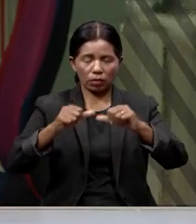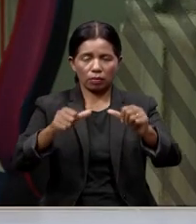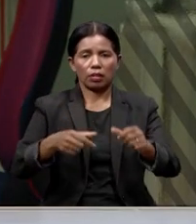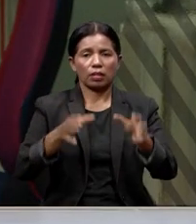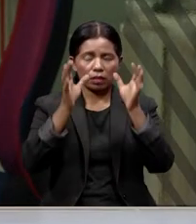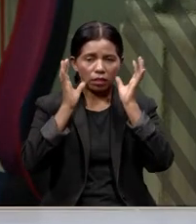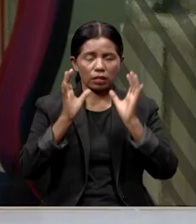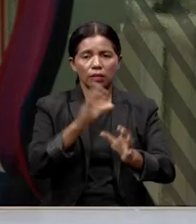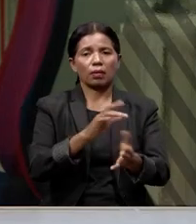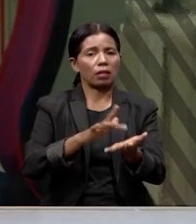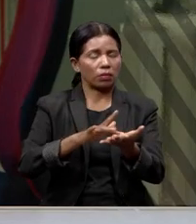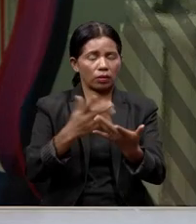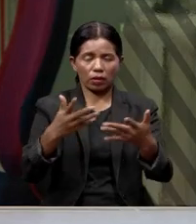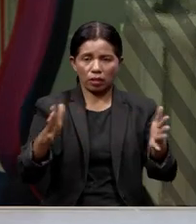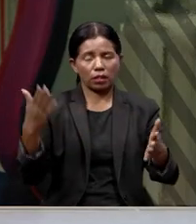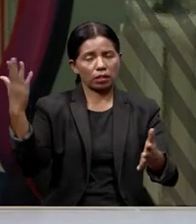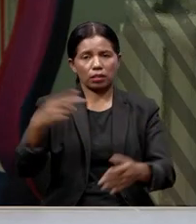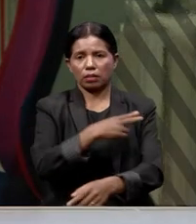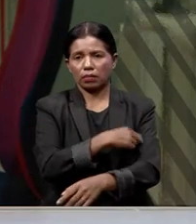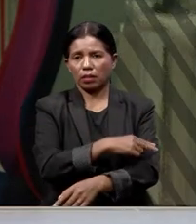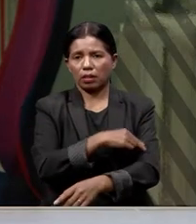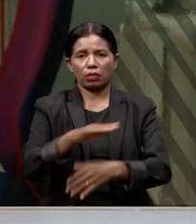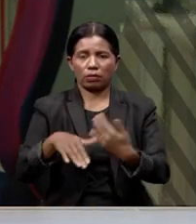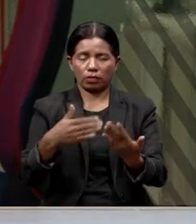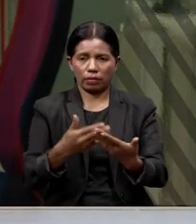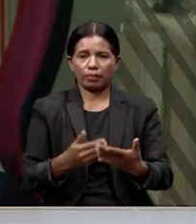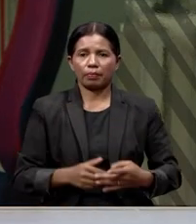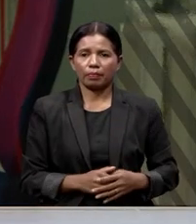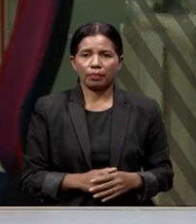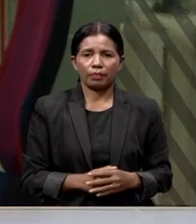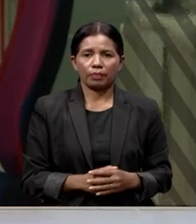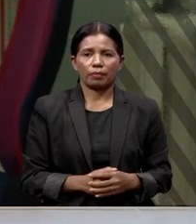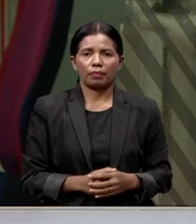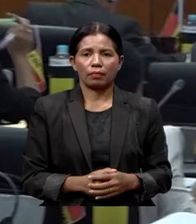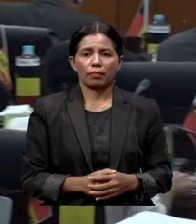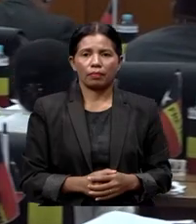ba menos a moro e a facilidade de saúde Ciro.